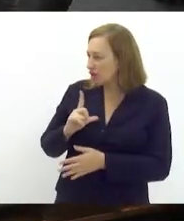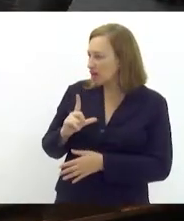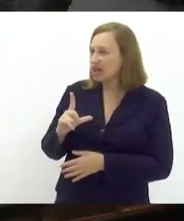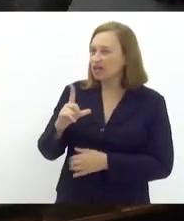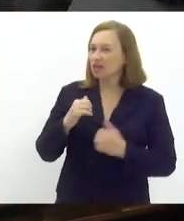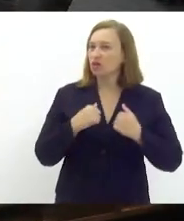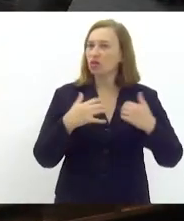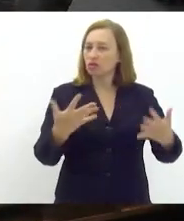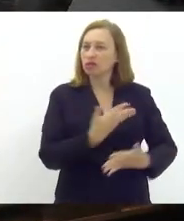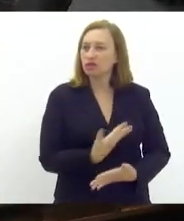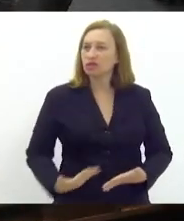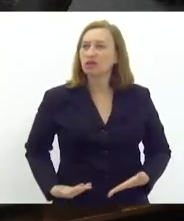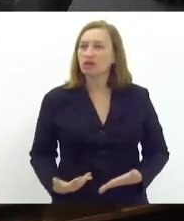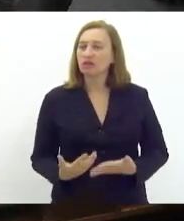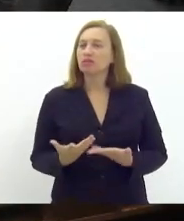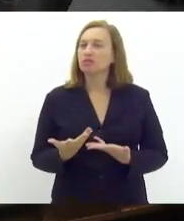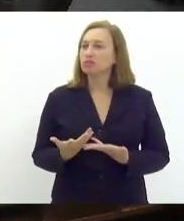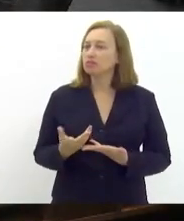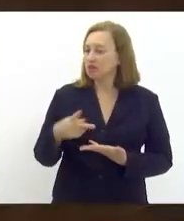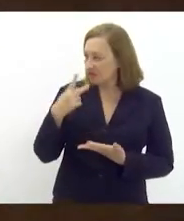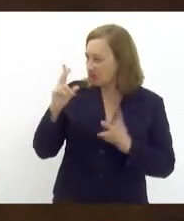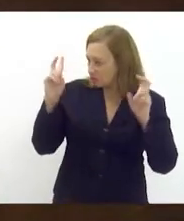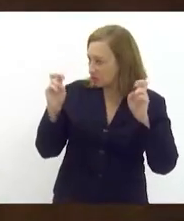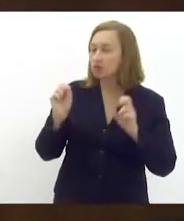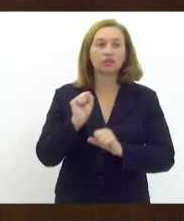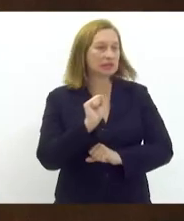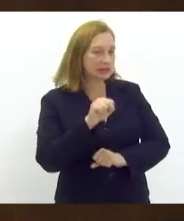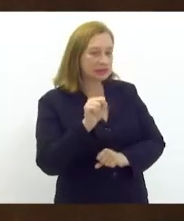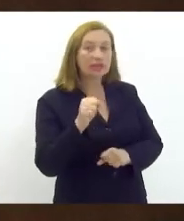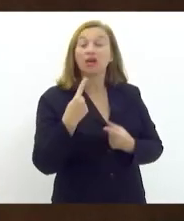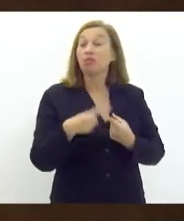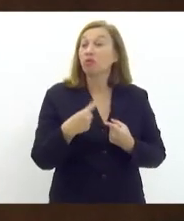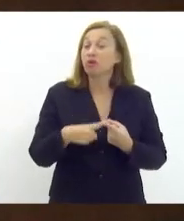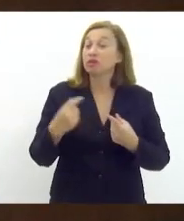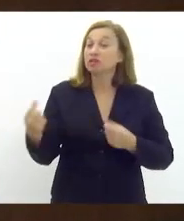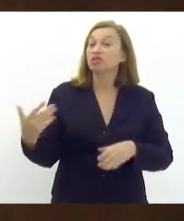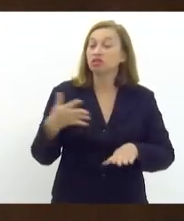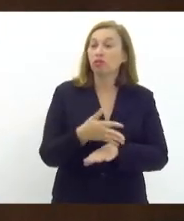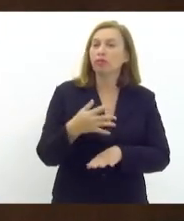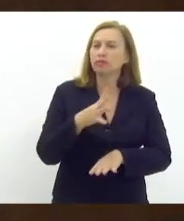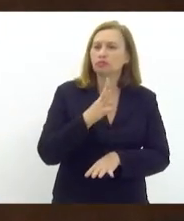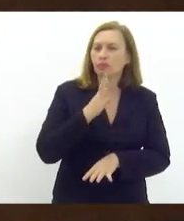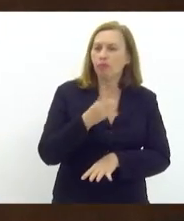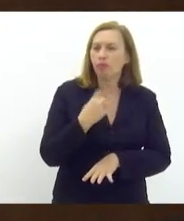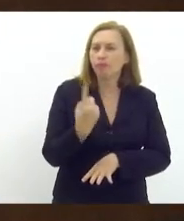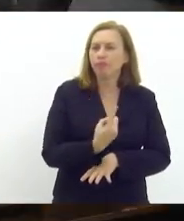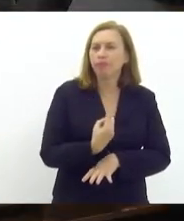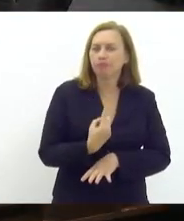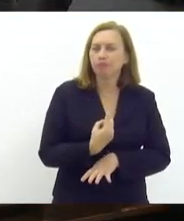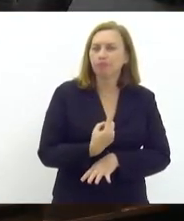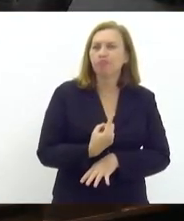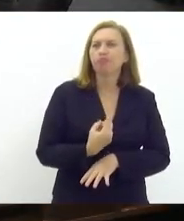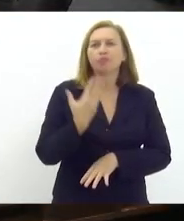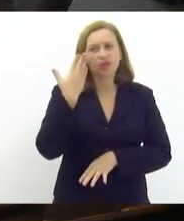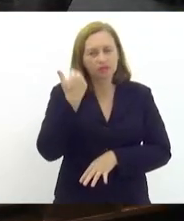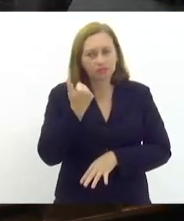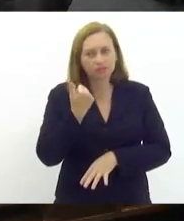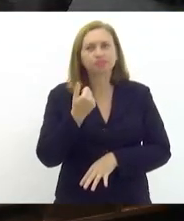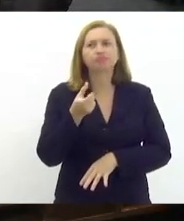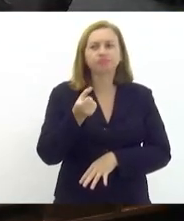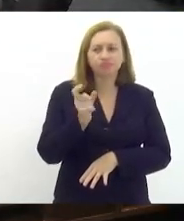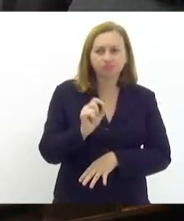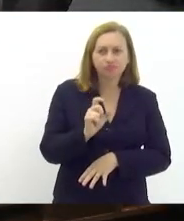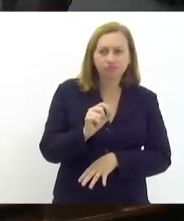pública para tratarmos isso é pública porque chegou o nosso conhecimento e eu sei o que que é